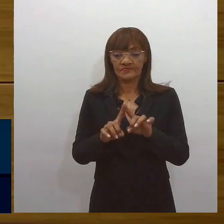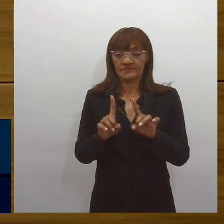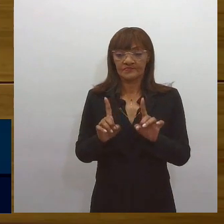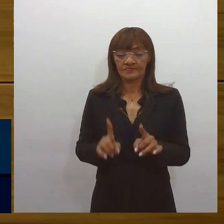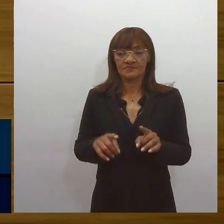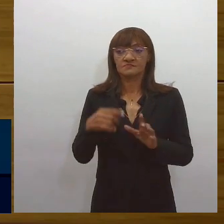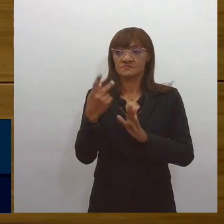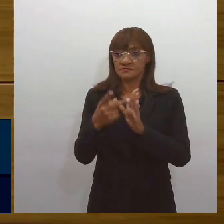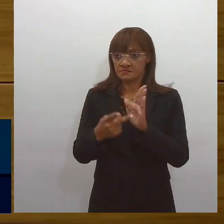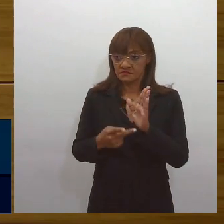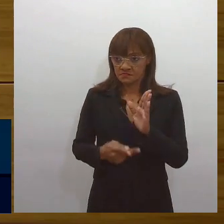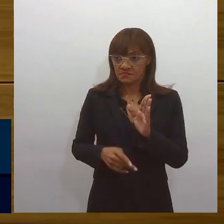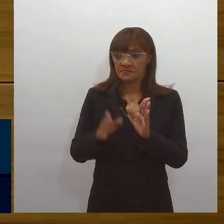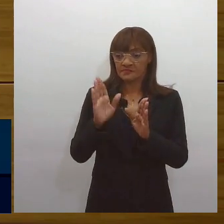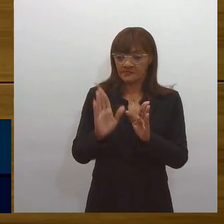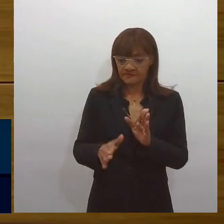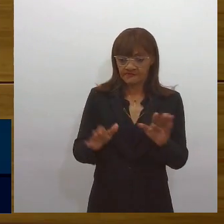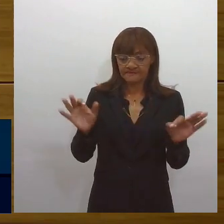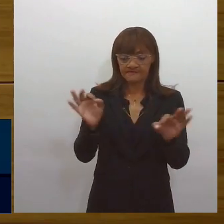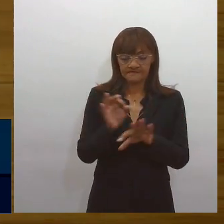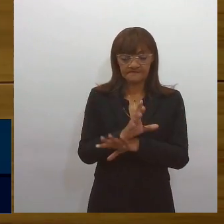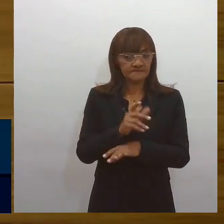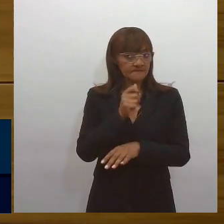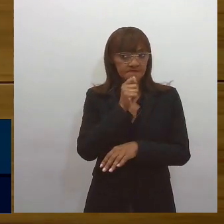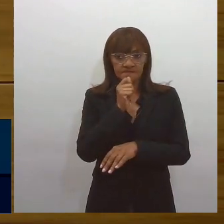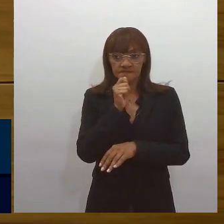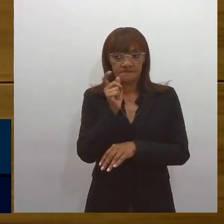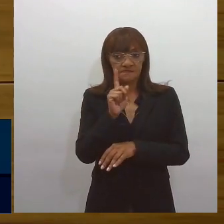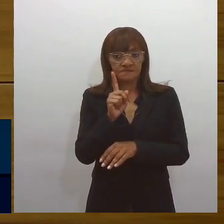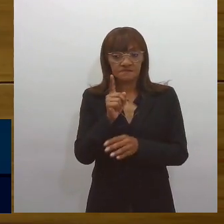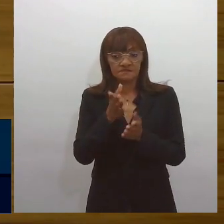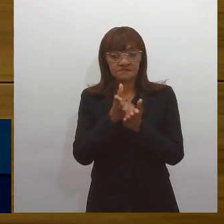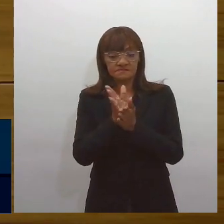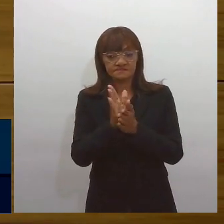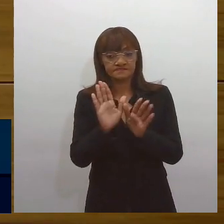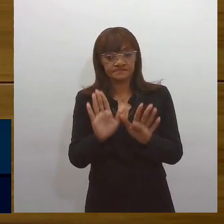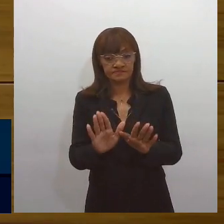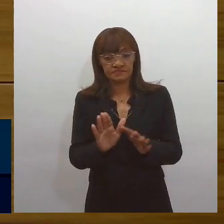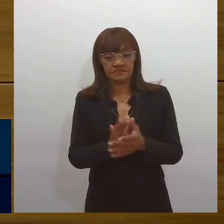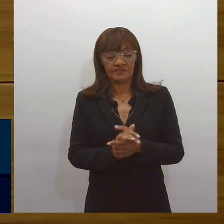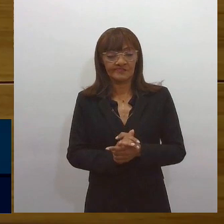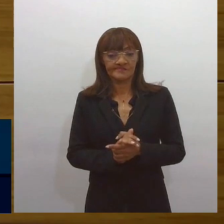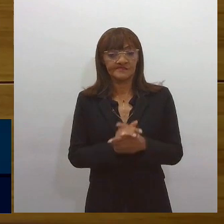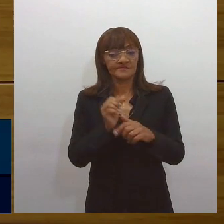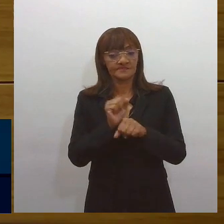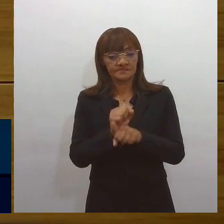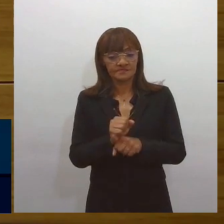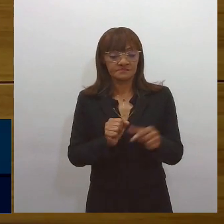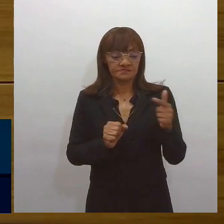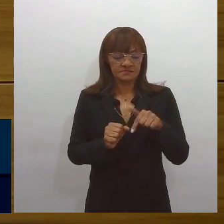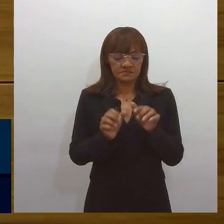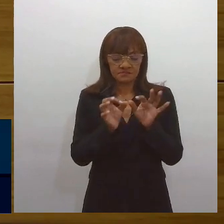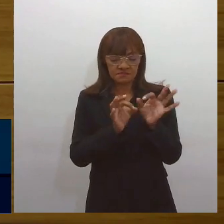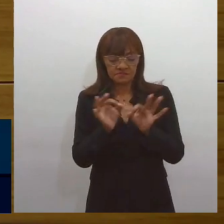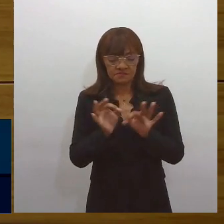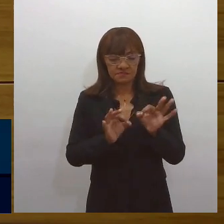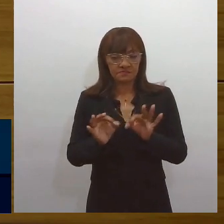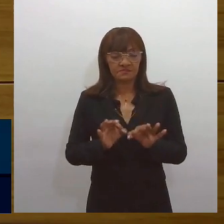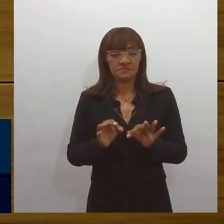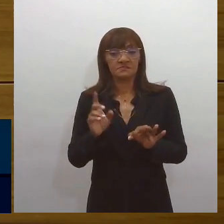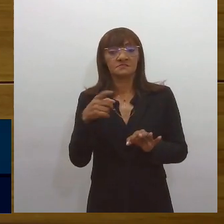aprovado então Muito provavelmente a projetista vai ter que fazer algum ajuste Mas a nossa expectativa é publicar o edital da obra